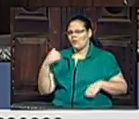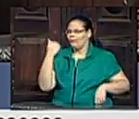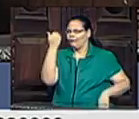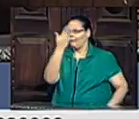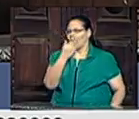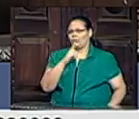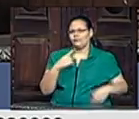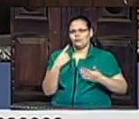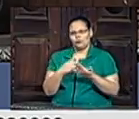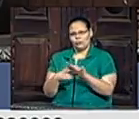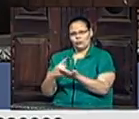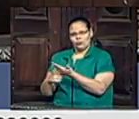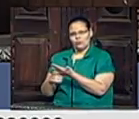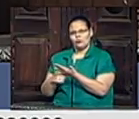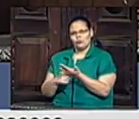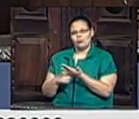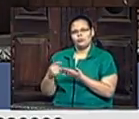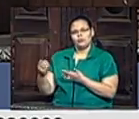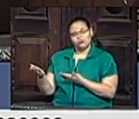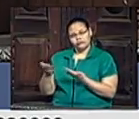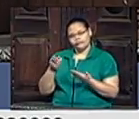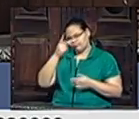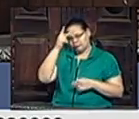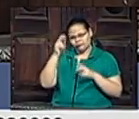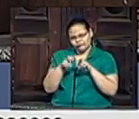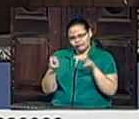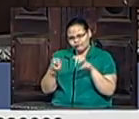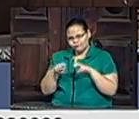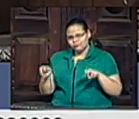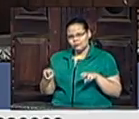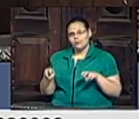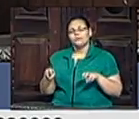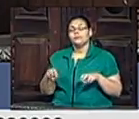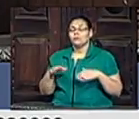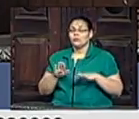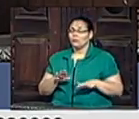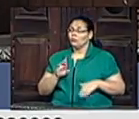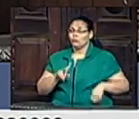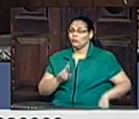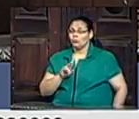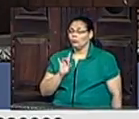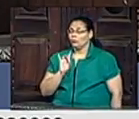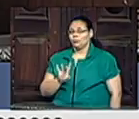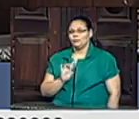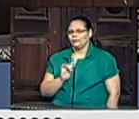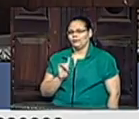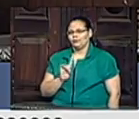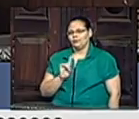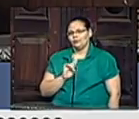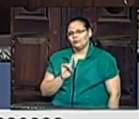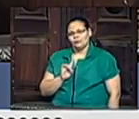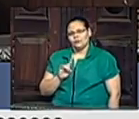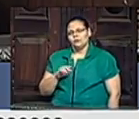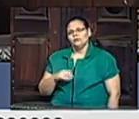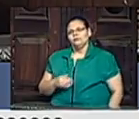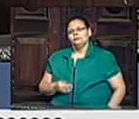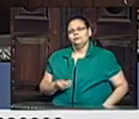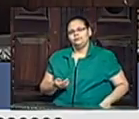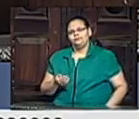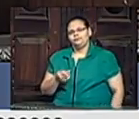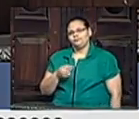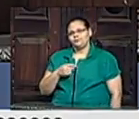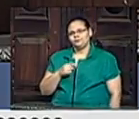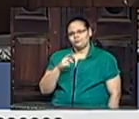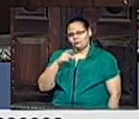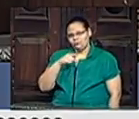Foi combinado que receberiam as senhas, mas enfim. Agora, não é só isso, não é só isso. O pessoal